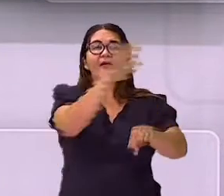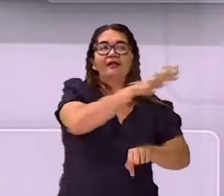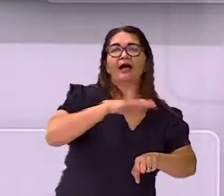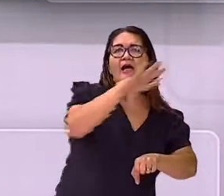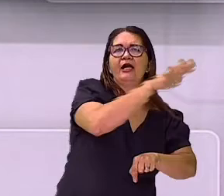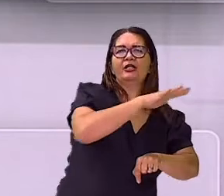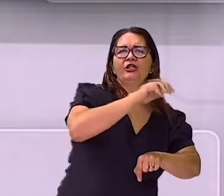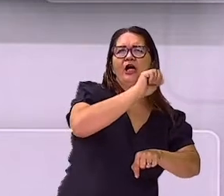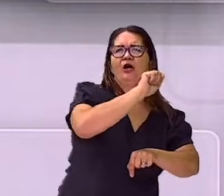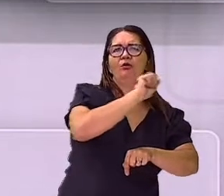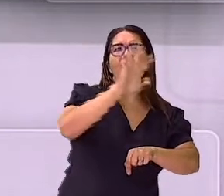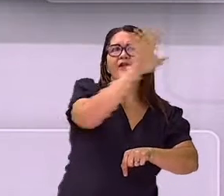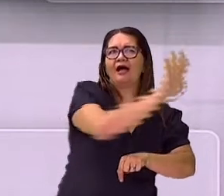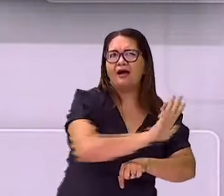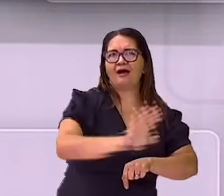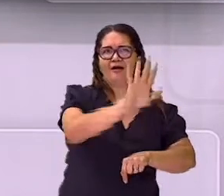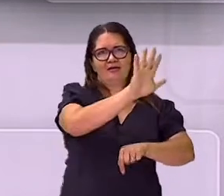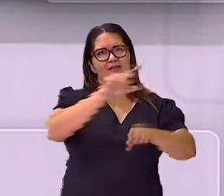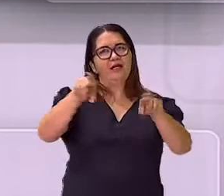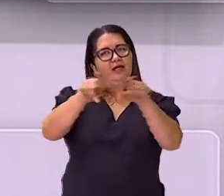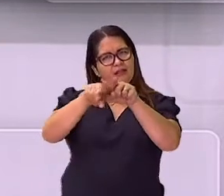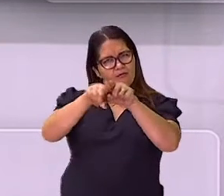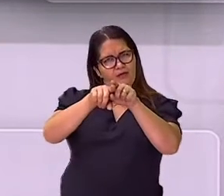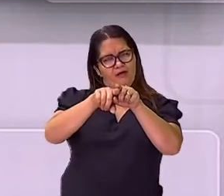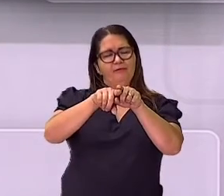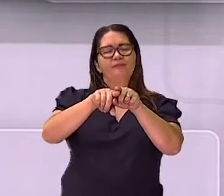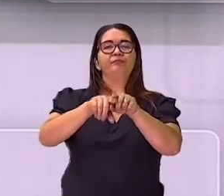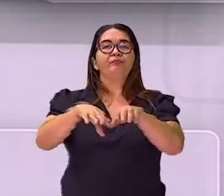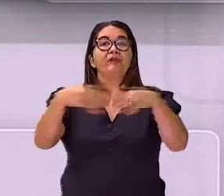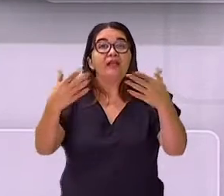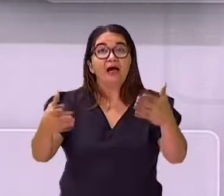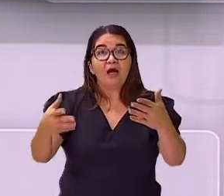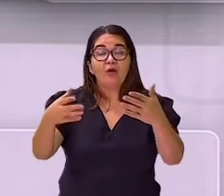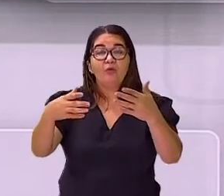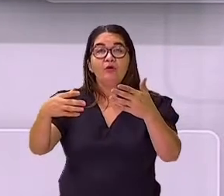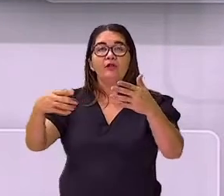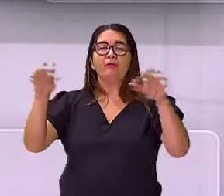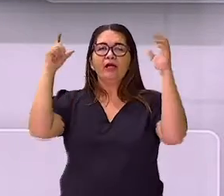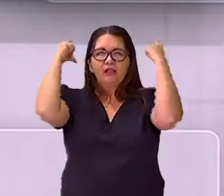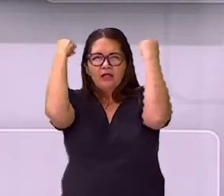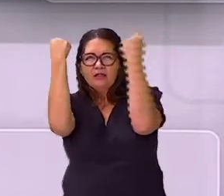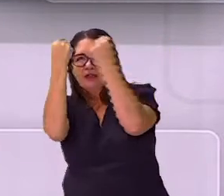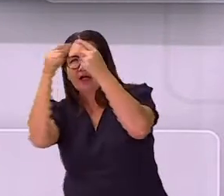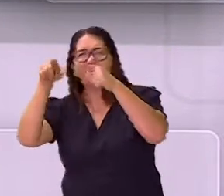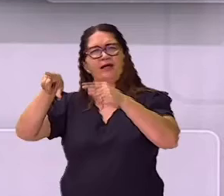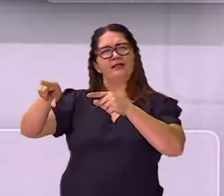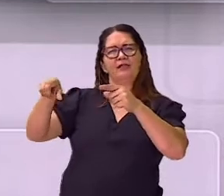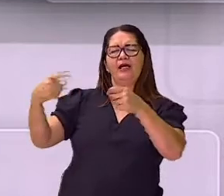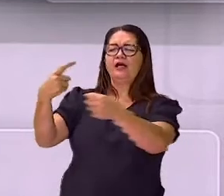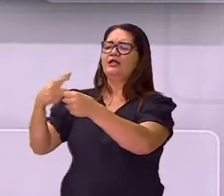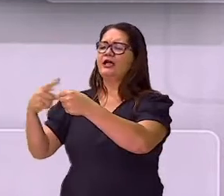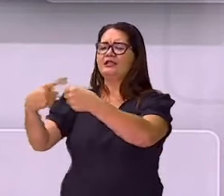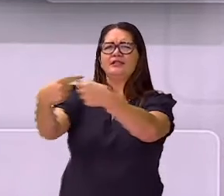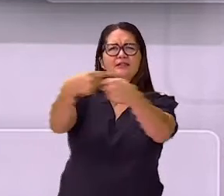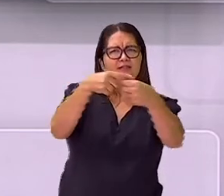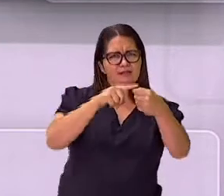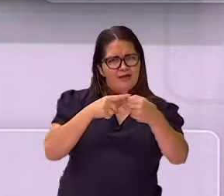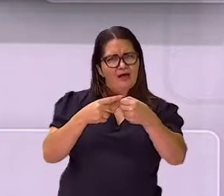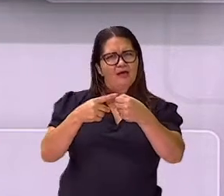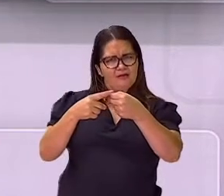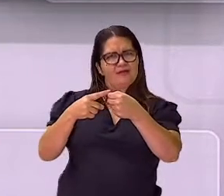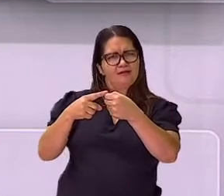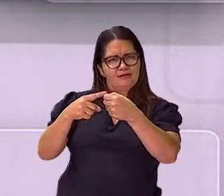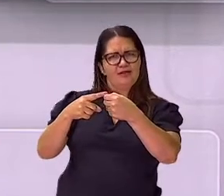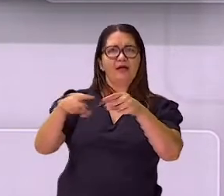marchando em direção às cidades-estados gregas, e também cidades situadas na